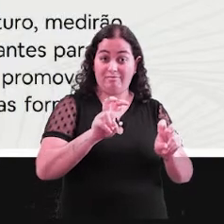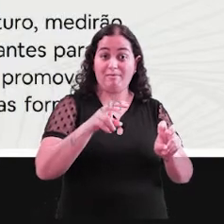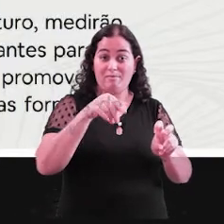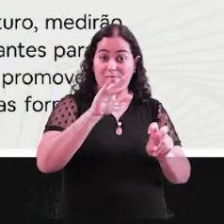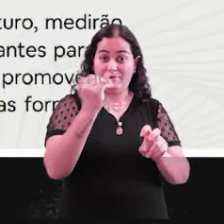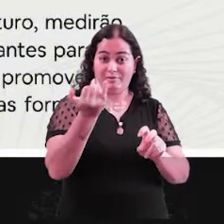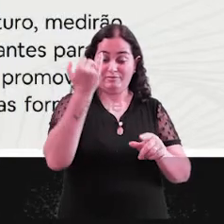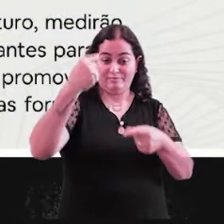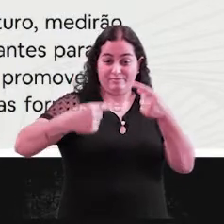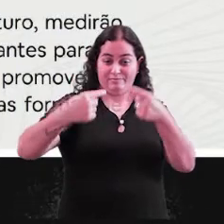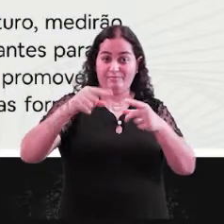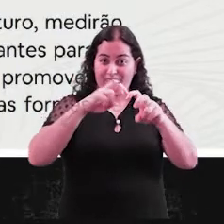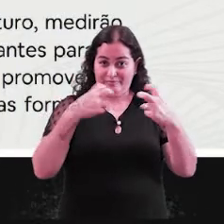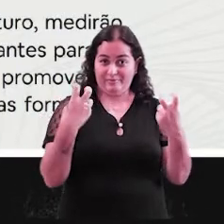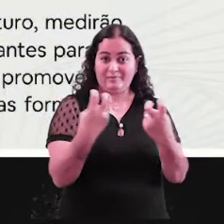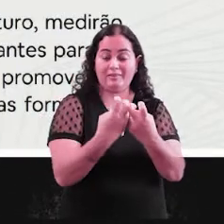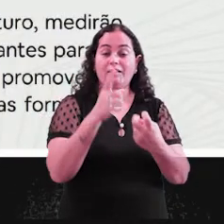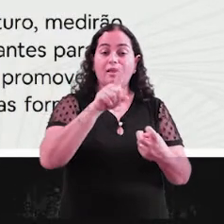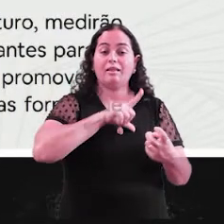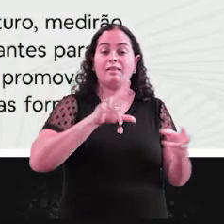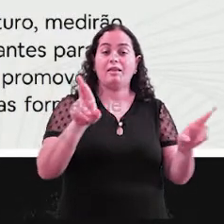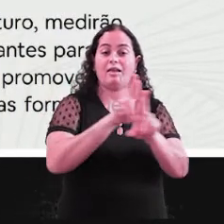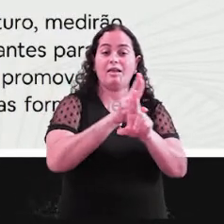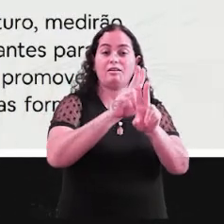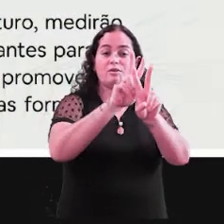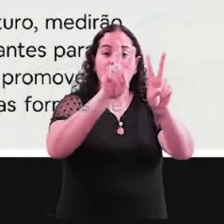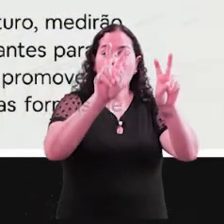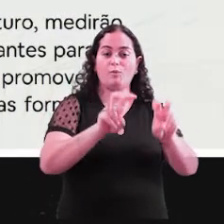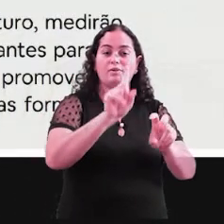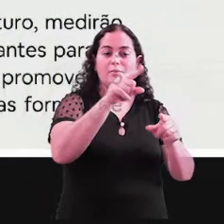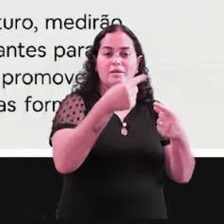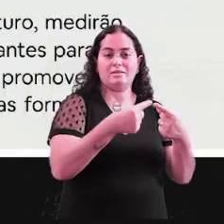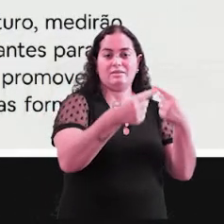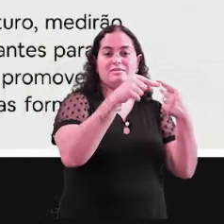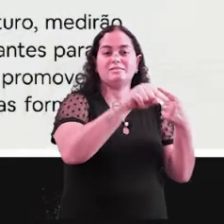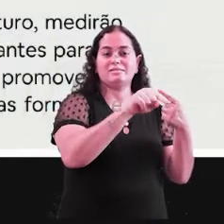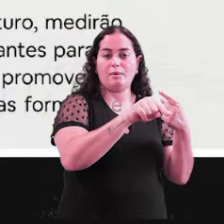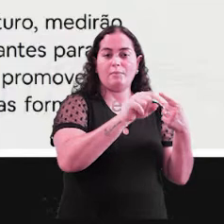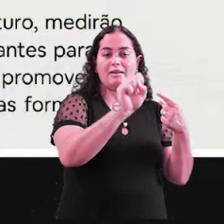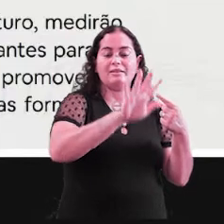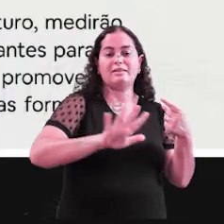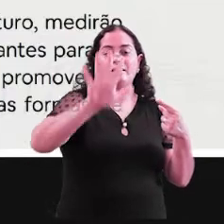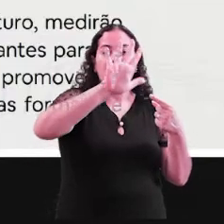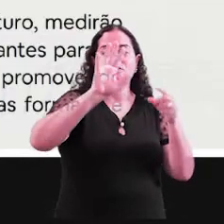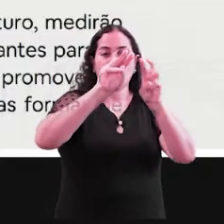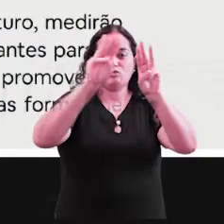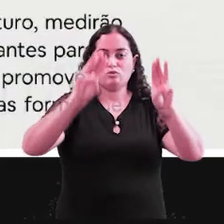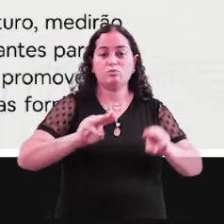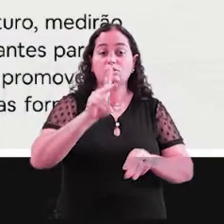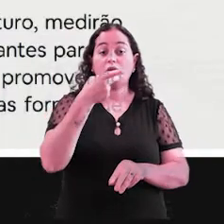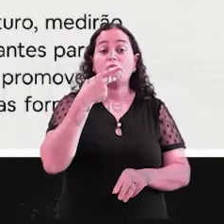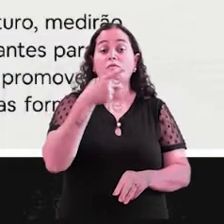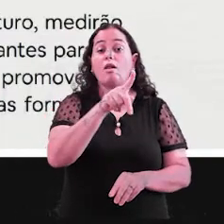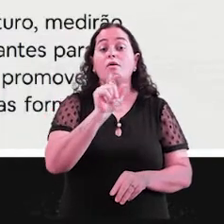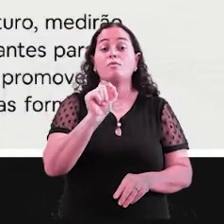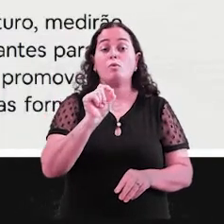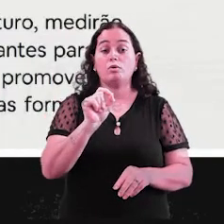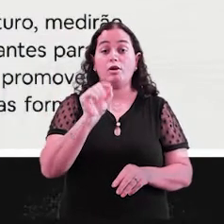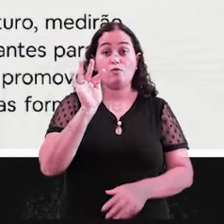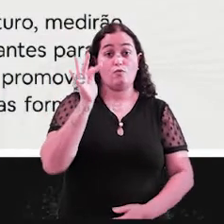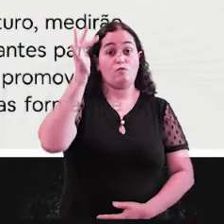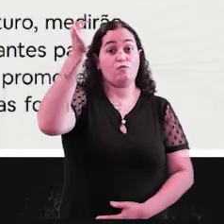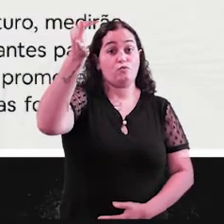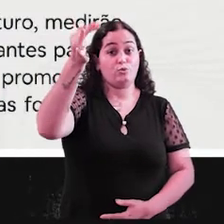de debate, tem relação também com o tema da Semana Nacional de Museus, que esse ano falava sobre